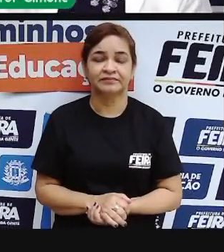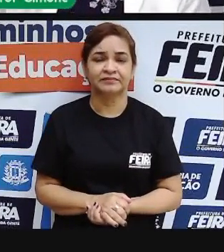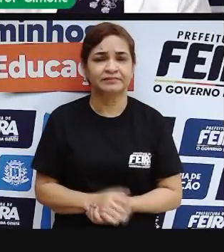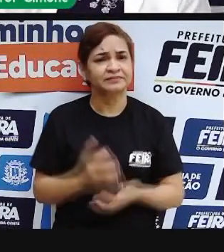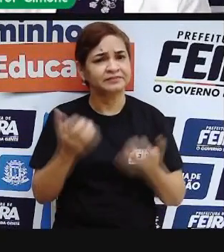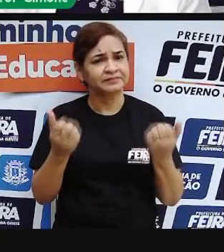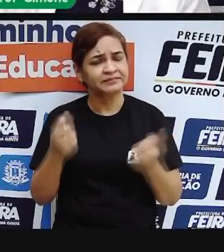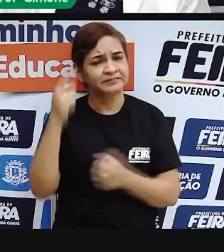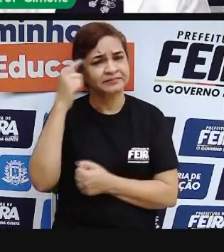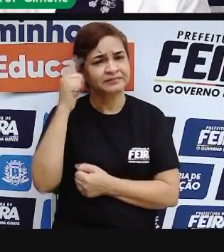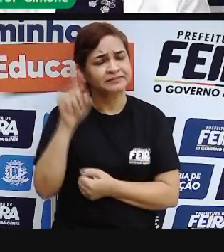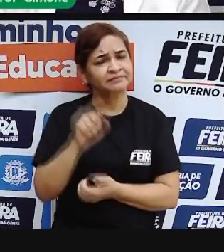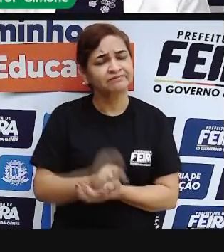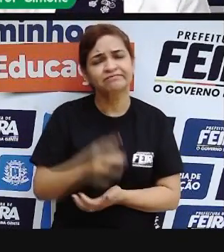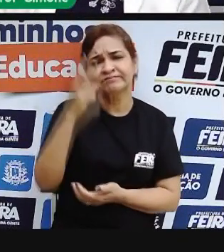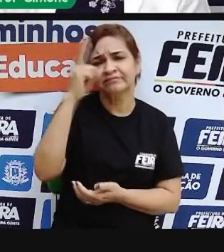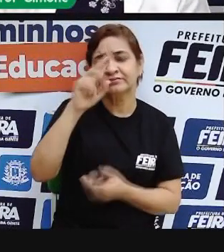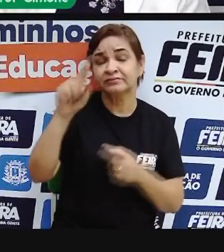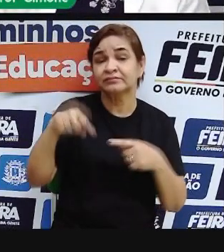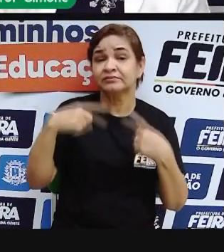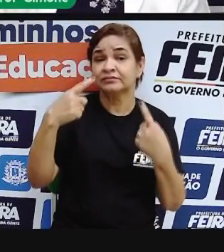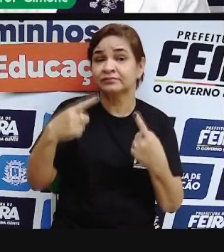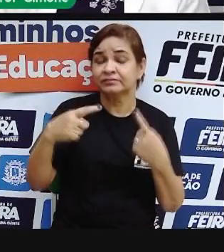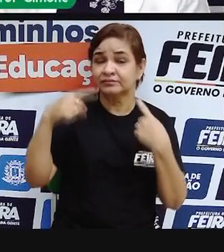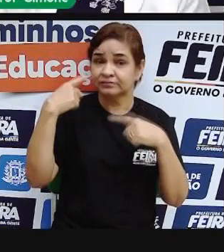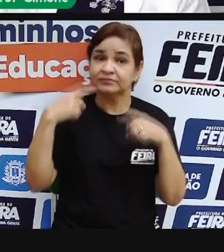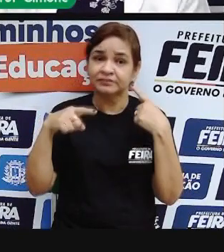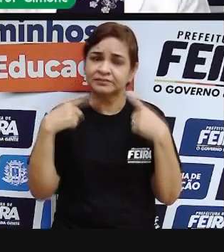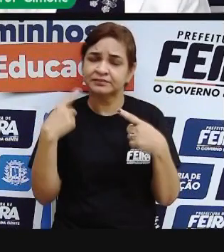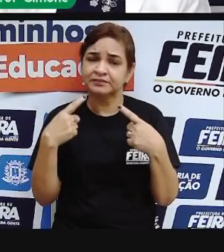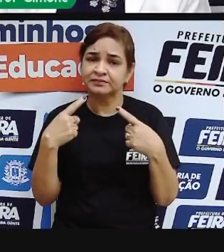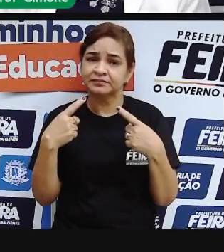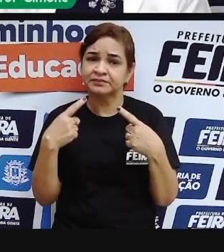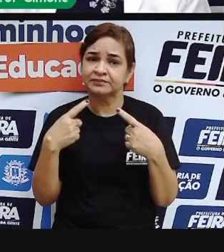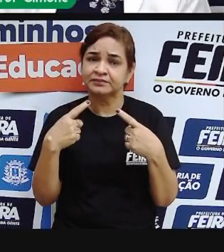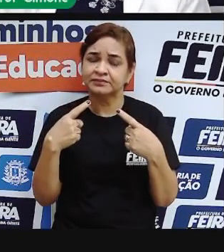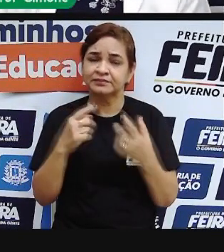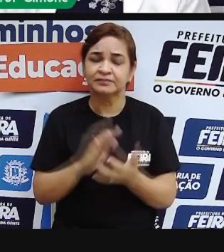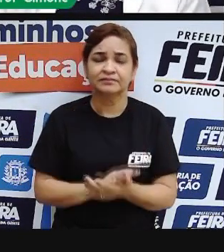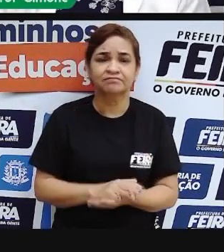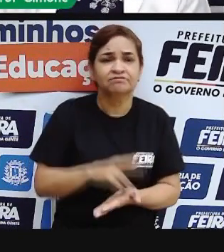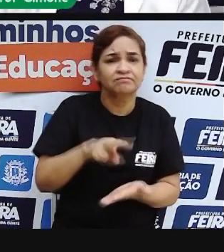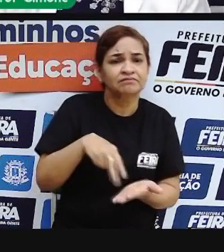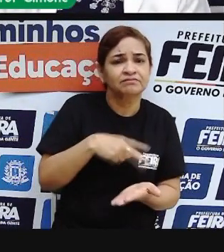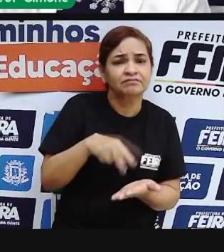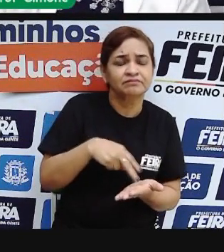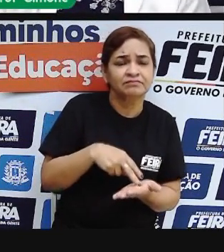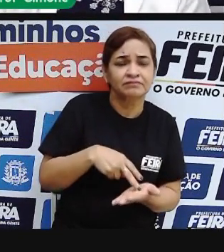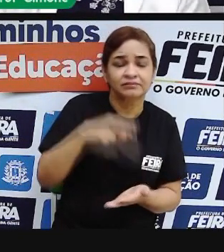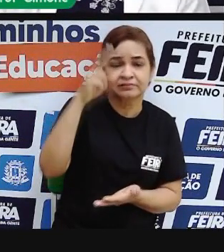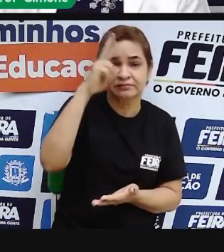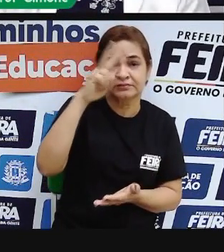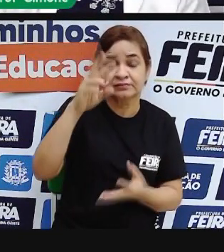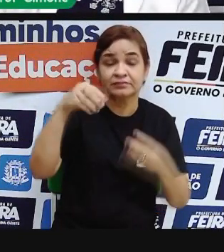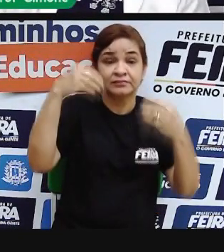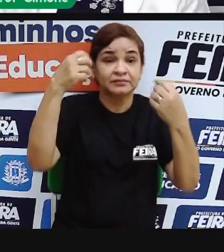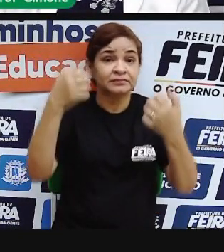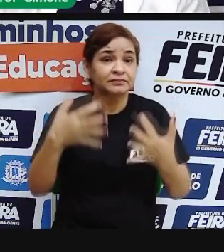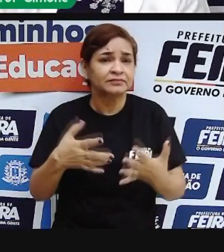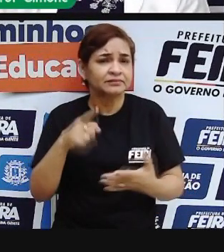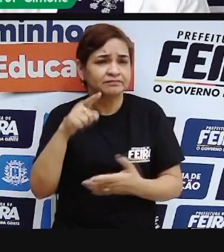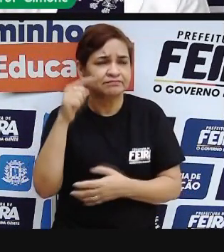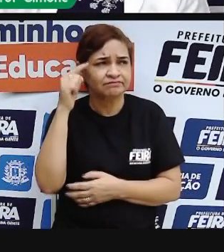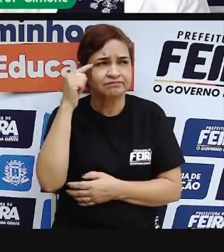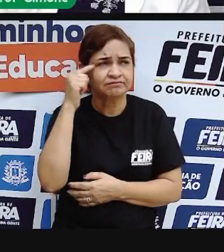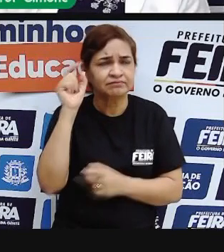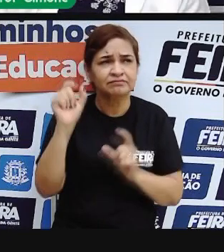Vocês lembram de alguma outra música desse período? Quais são as memórias que vocês têm desses festejos? Né? O que é que